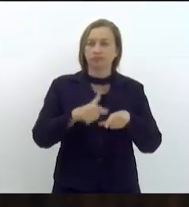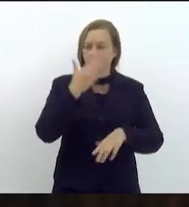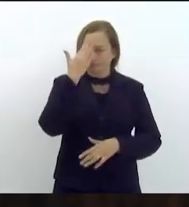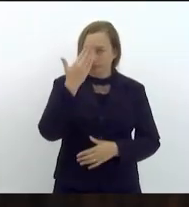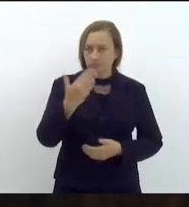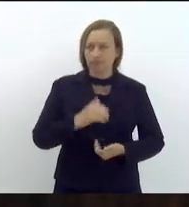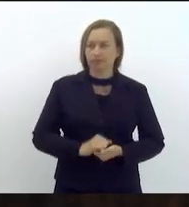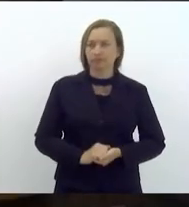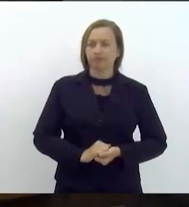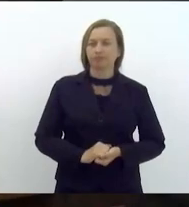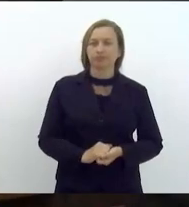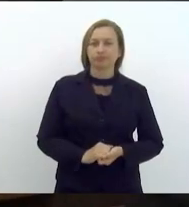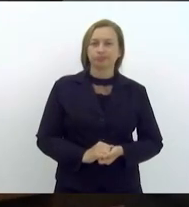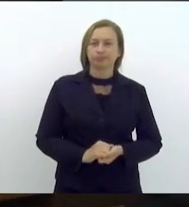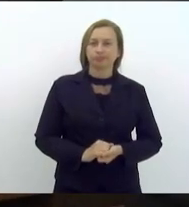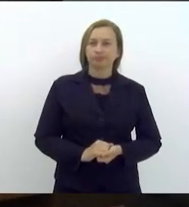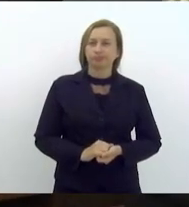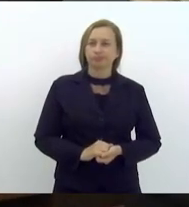obrigado